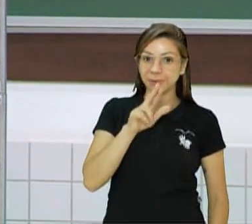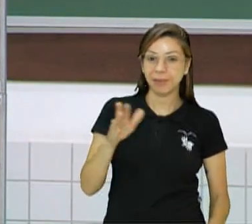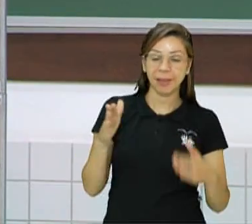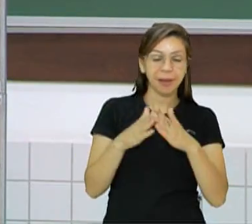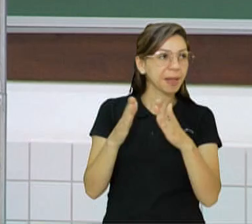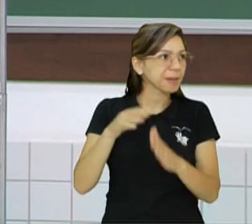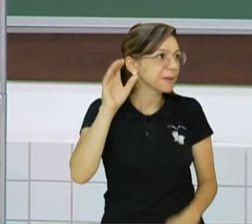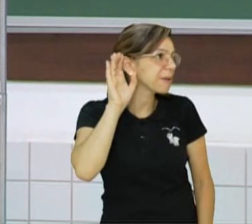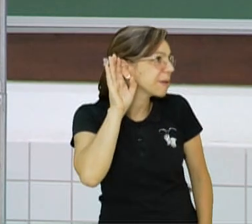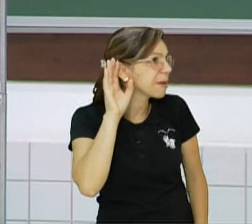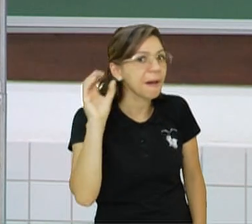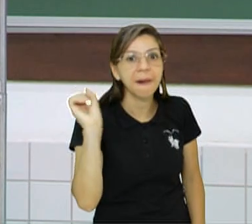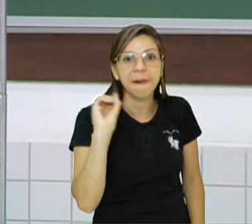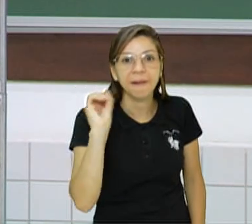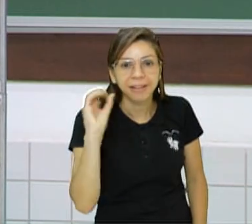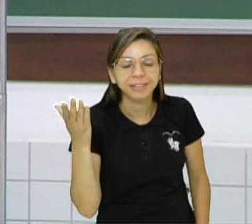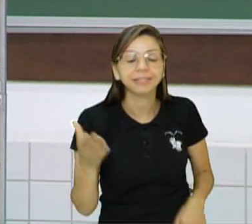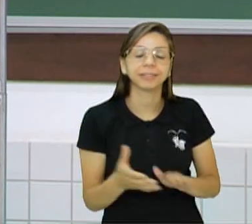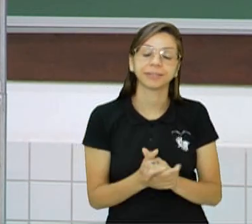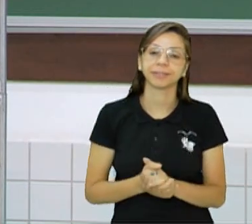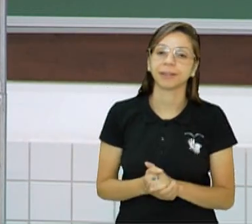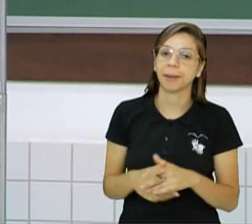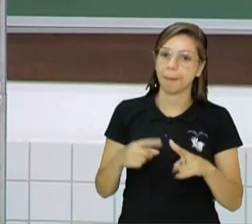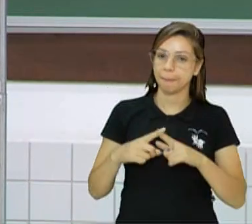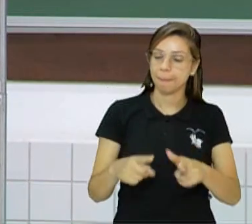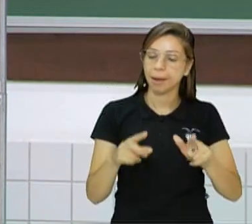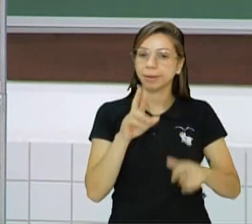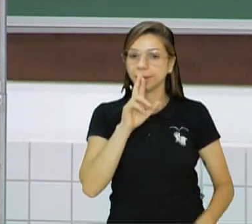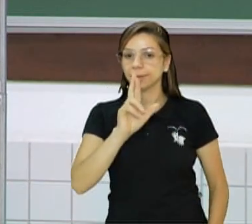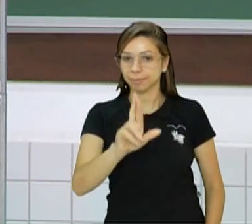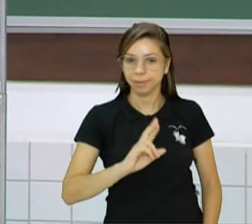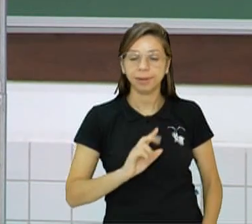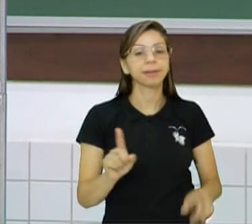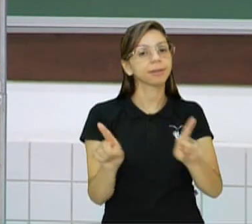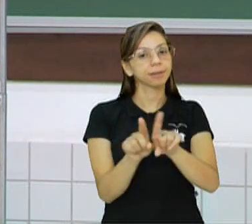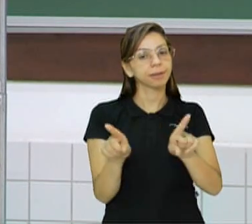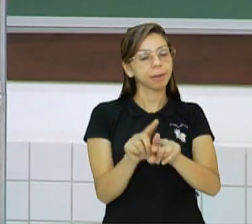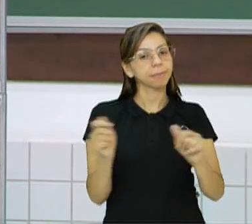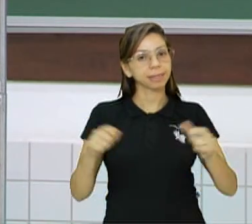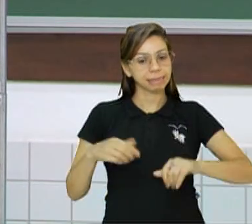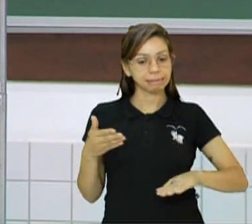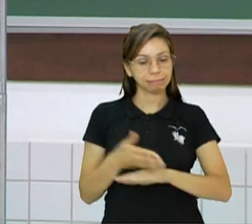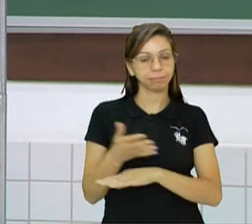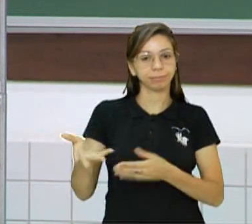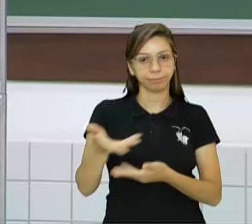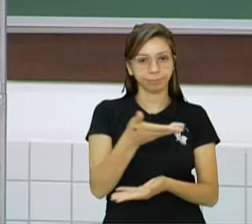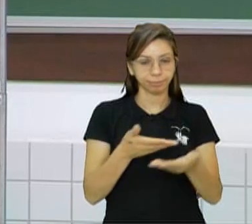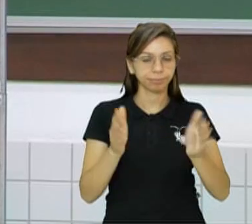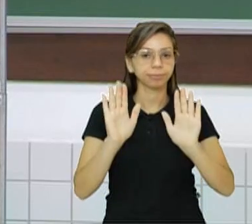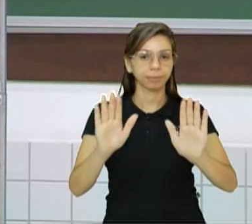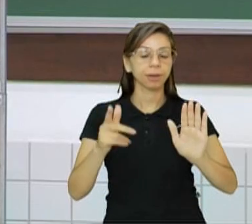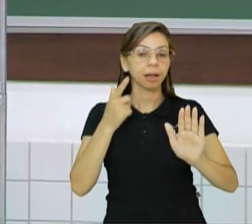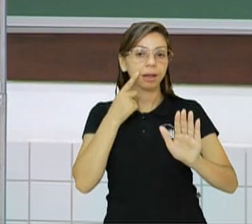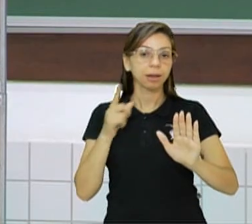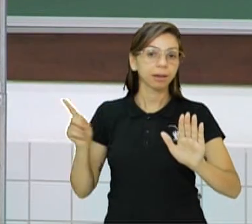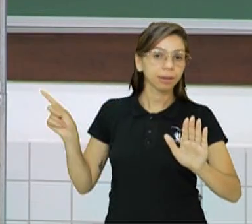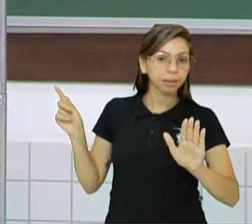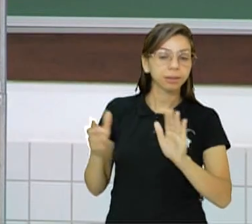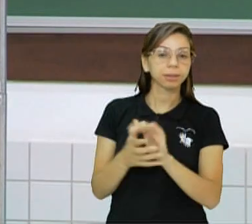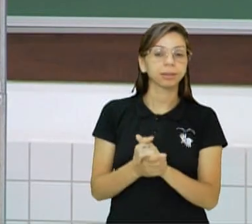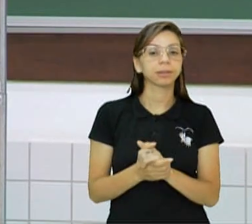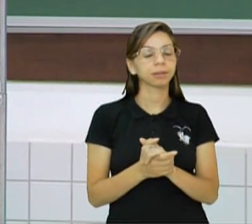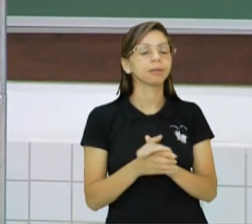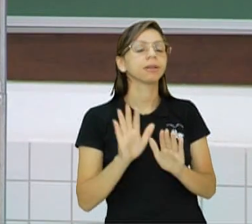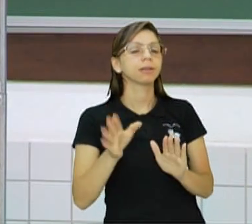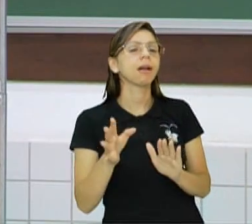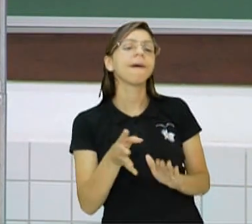você não tá ouvindo. Pois é, mas eu espero que vocês estejam respondendo aí mesmo, tem que participar. Esse daqui é um poliedro que a